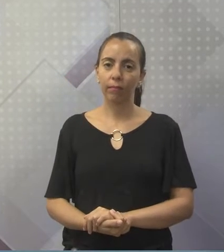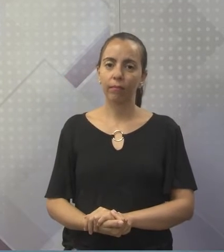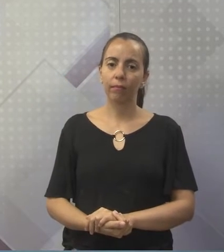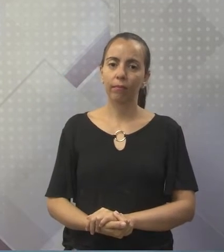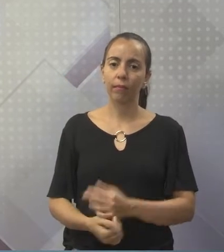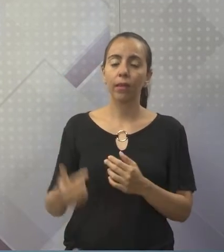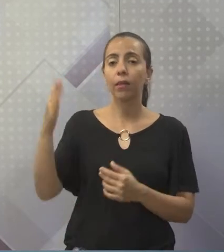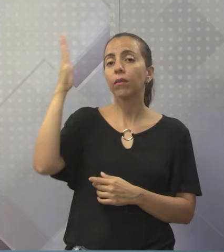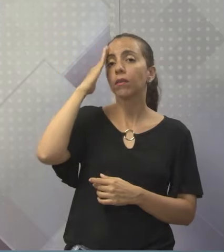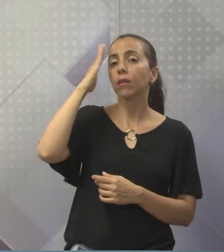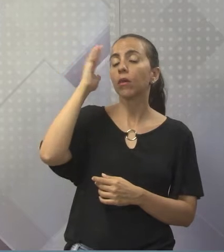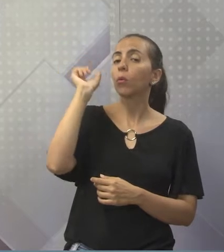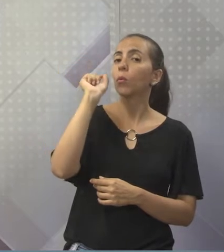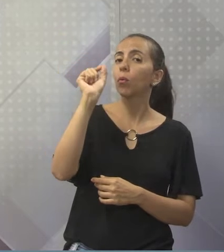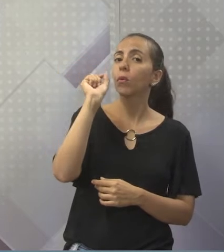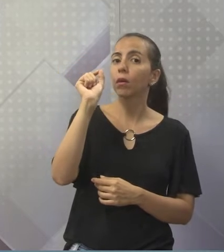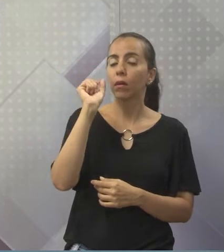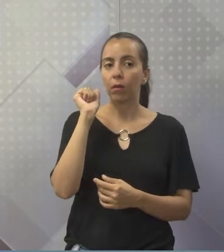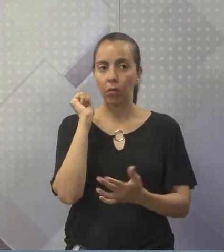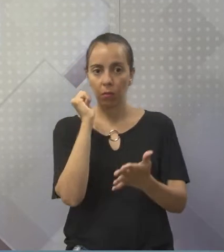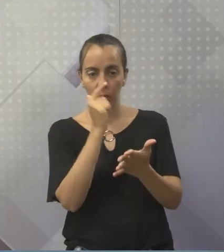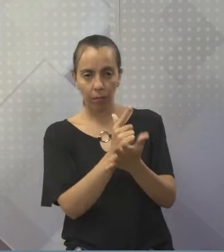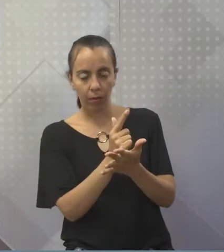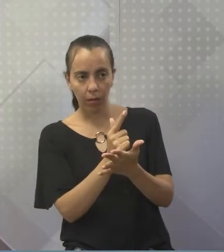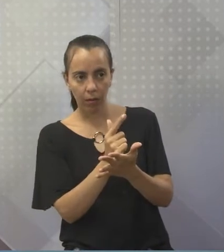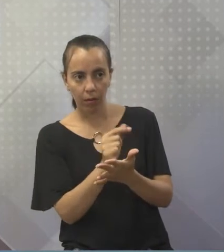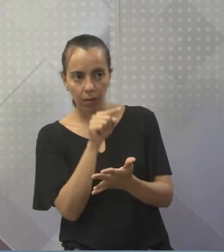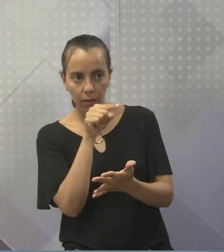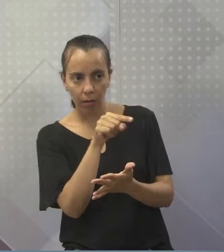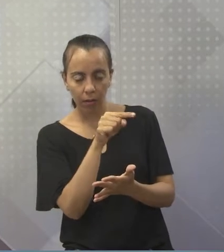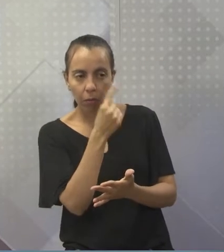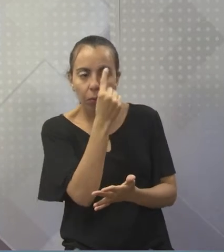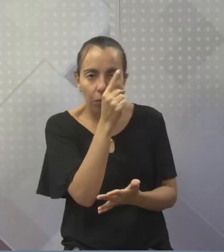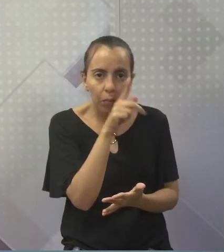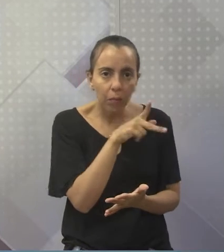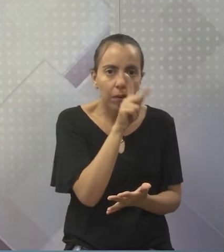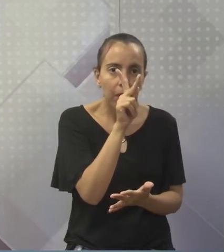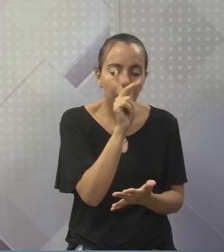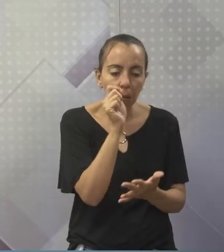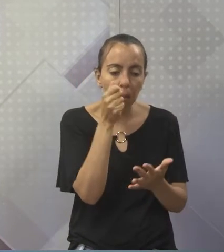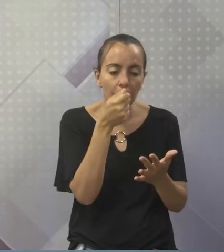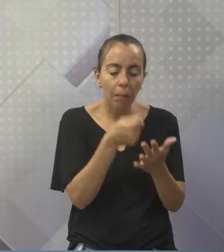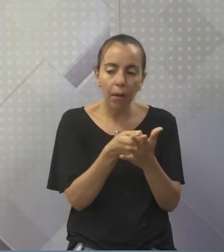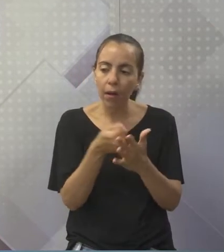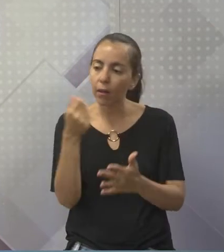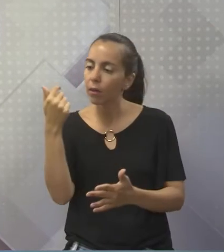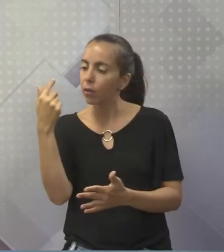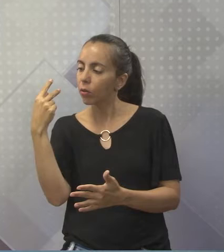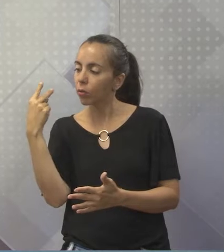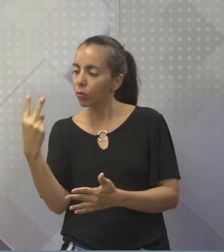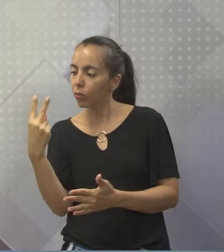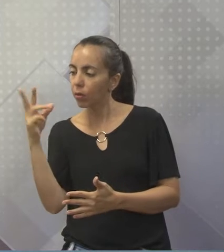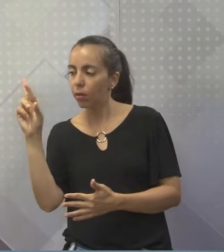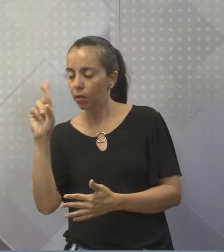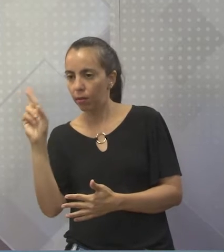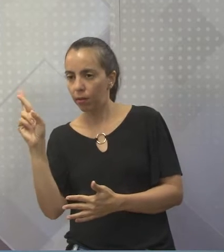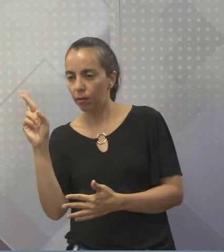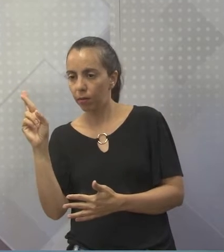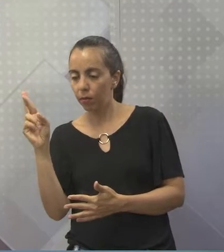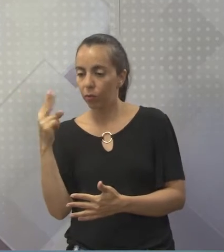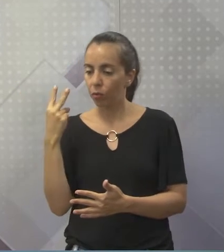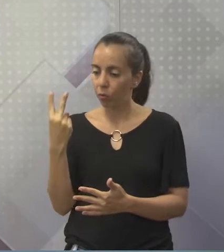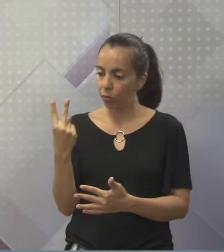Bem, eu sei que se eu comprar 1 quilo, eu pago R$ 2. Mas se eu comprar 2 quilos? Bem, R$ 2